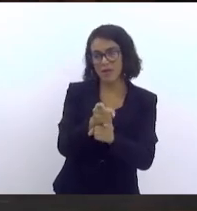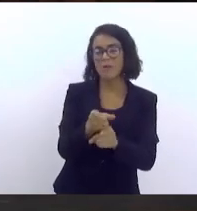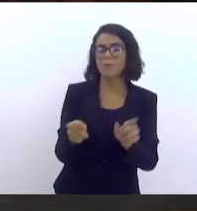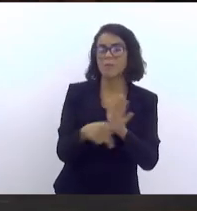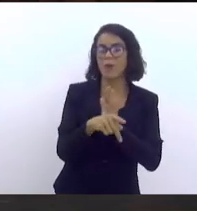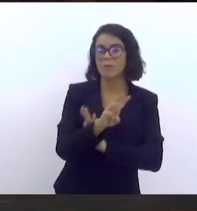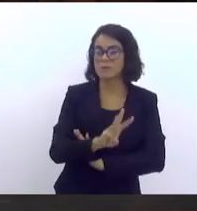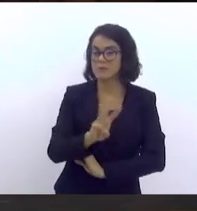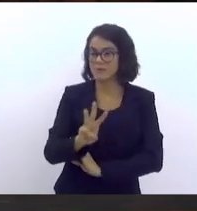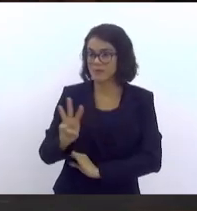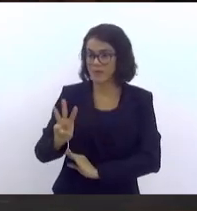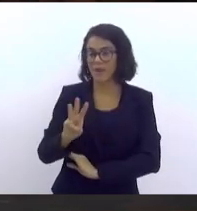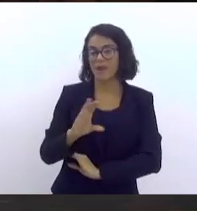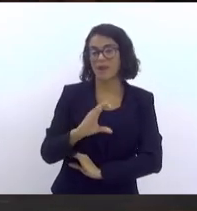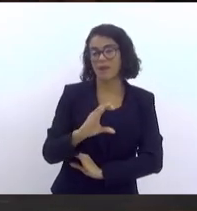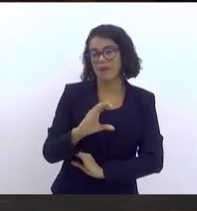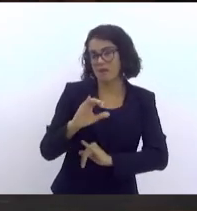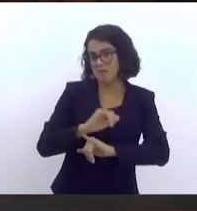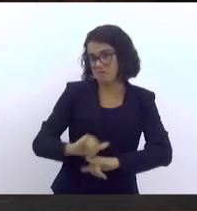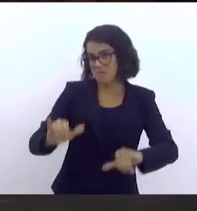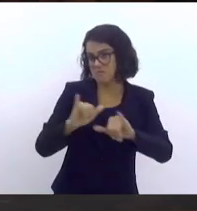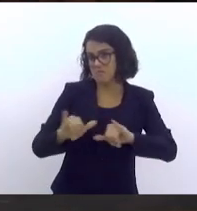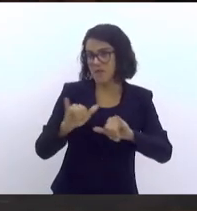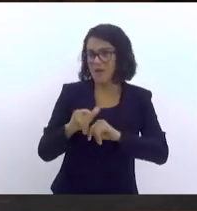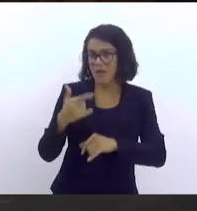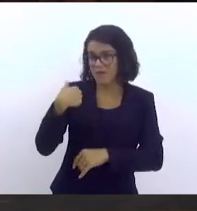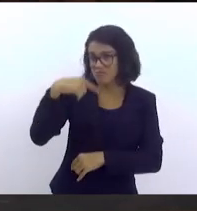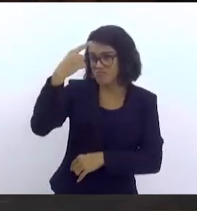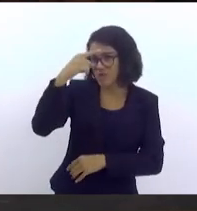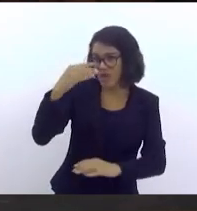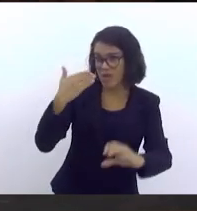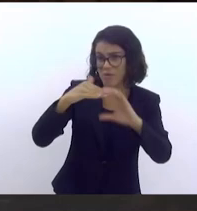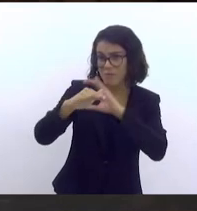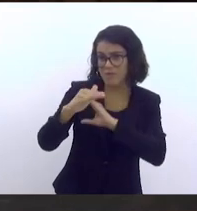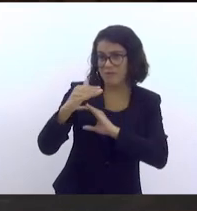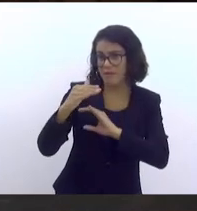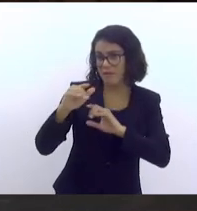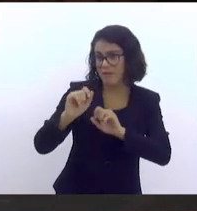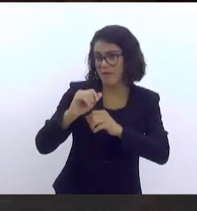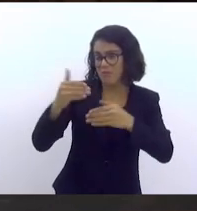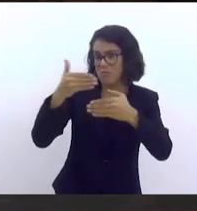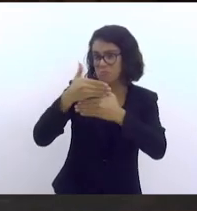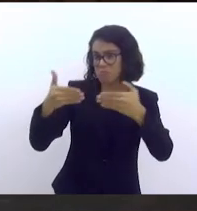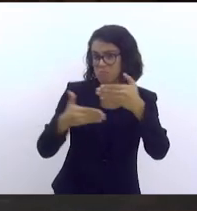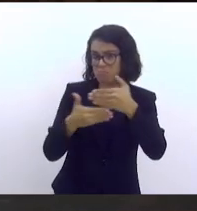campanha Eu mandei uma apresentação não sei se ela tá disponível